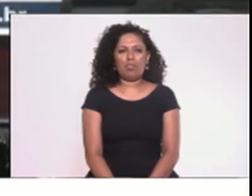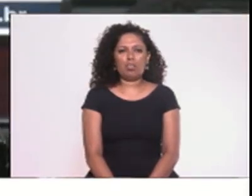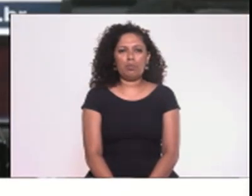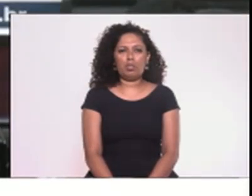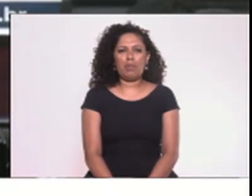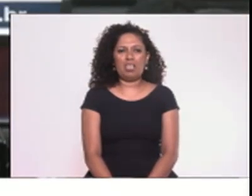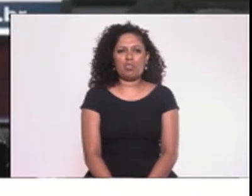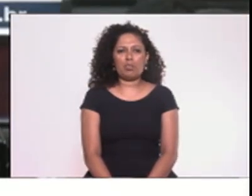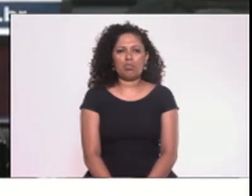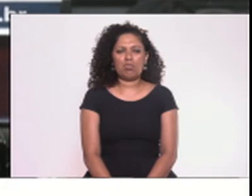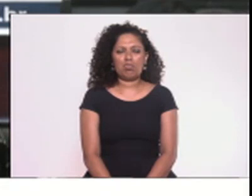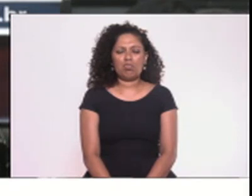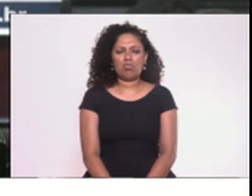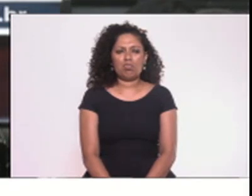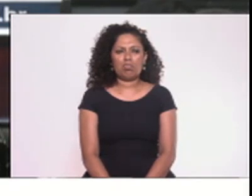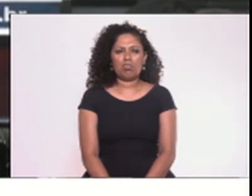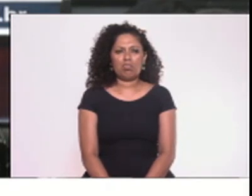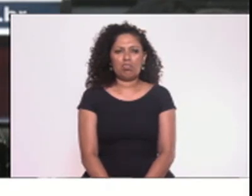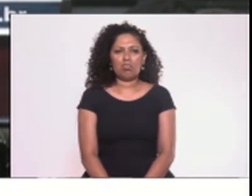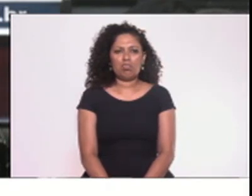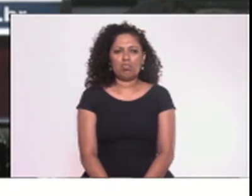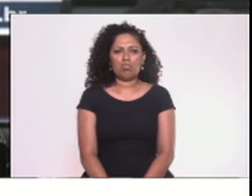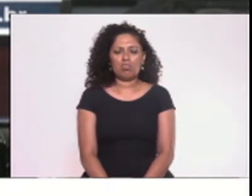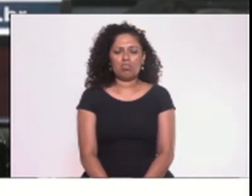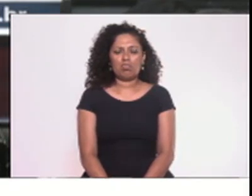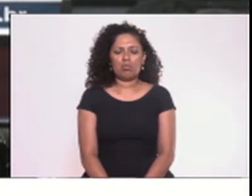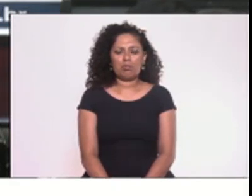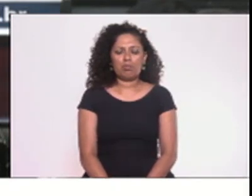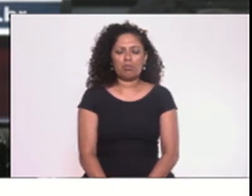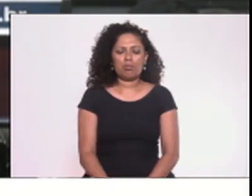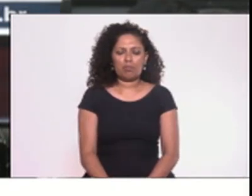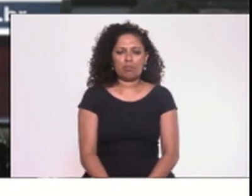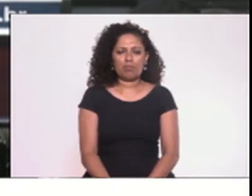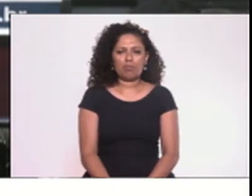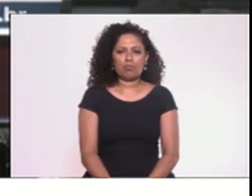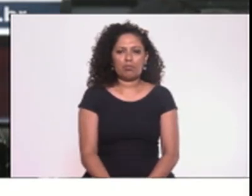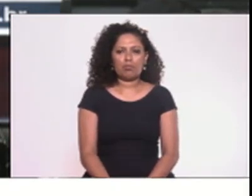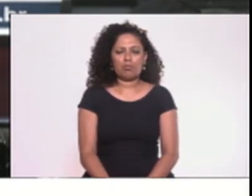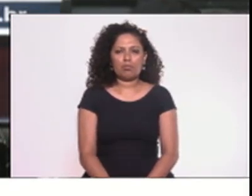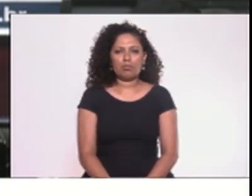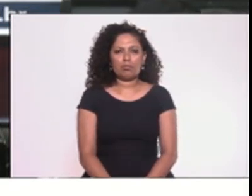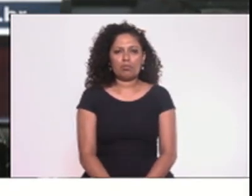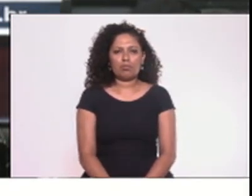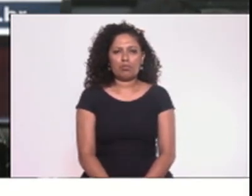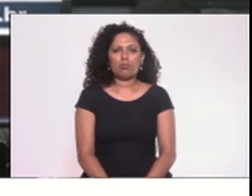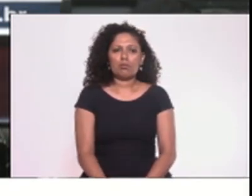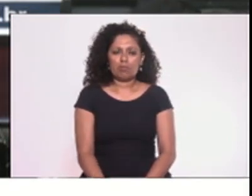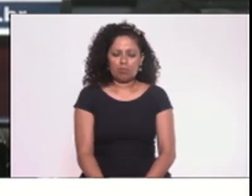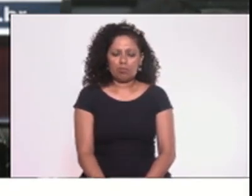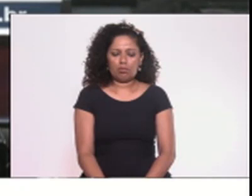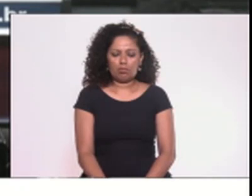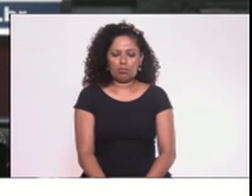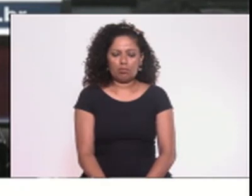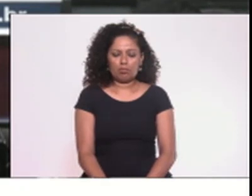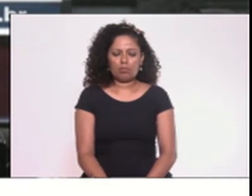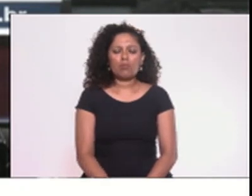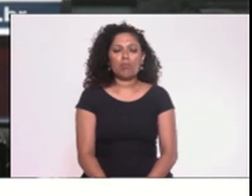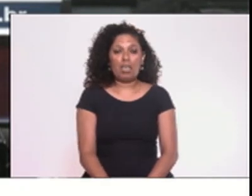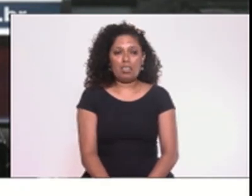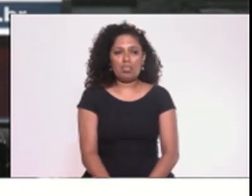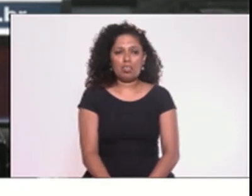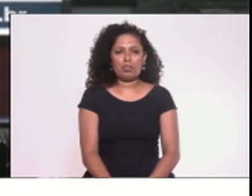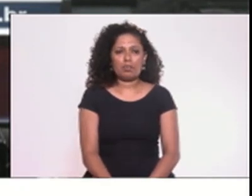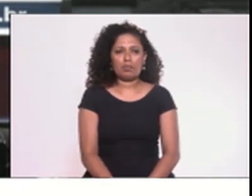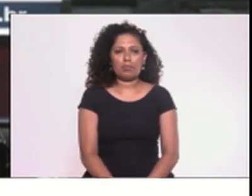importantíssimo, porque, como vocês estão vendo, atualmente as cidades estão gerando 1,3 bilhões de toneladas de